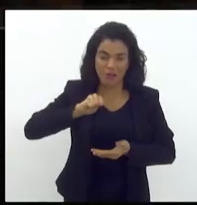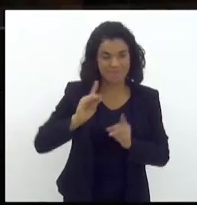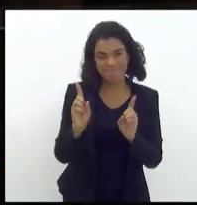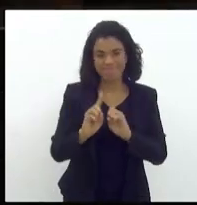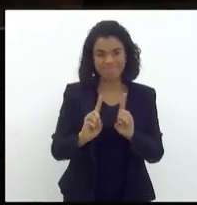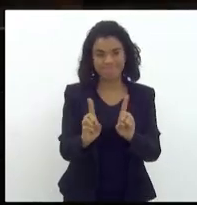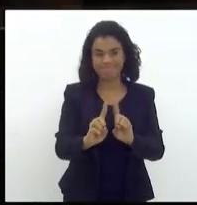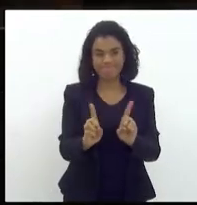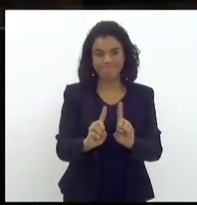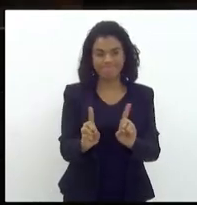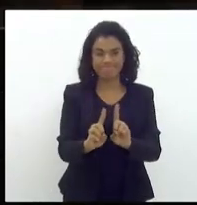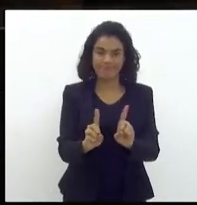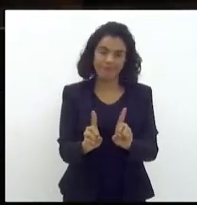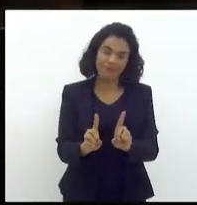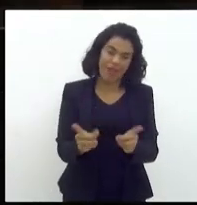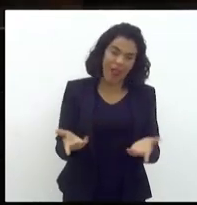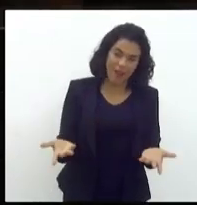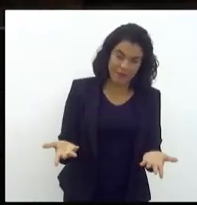você